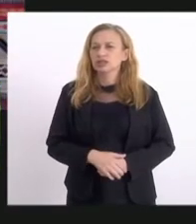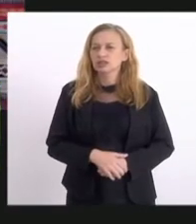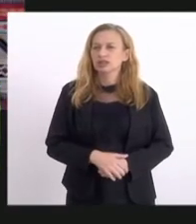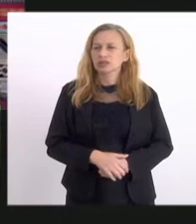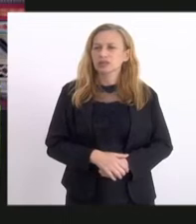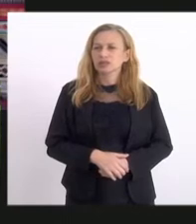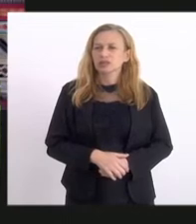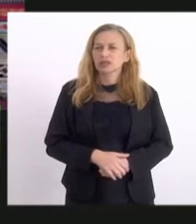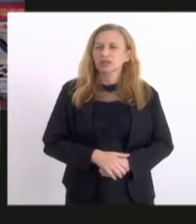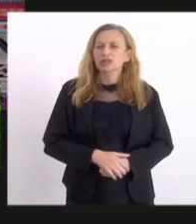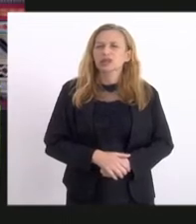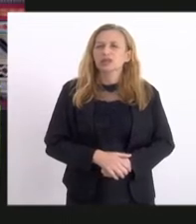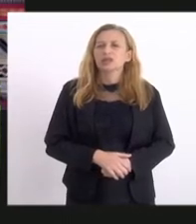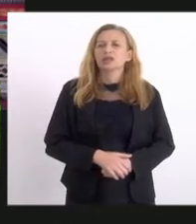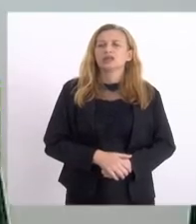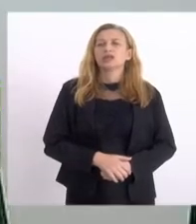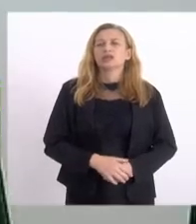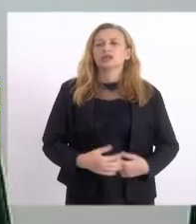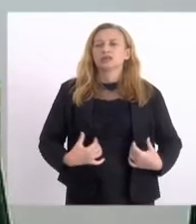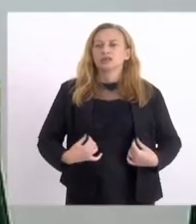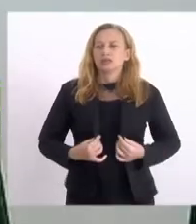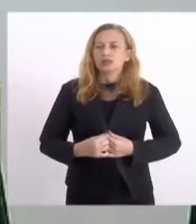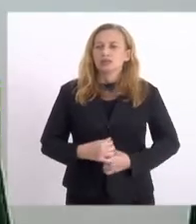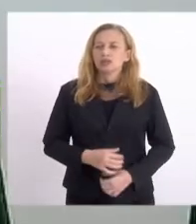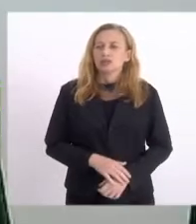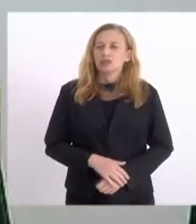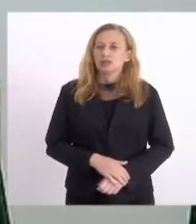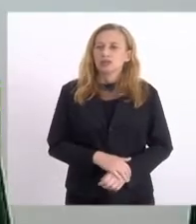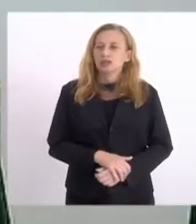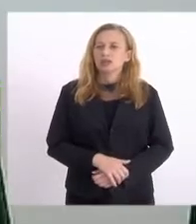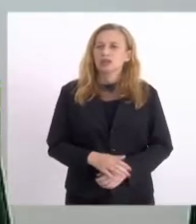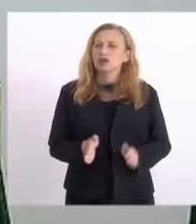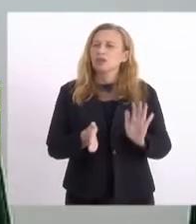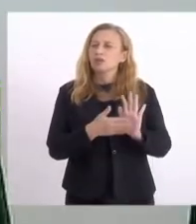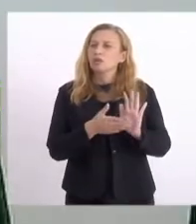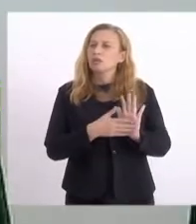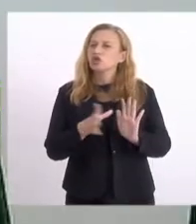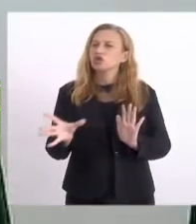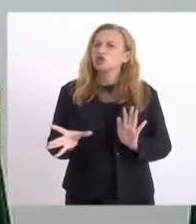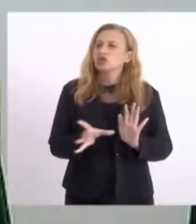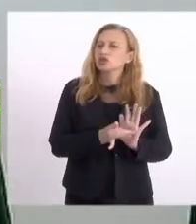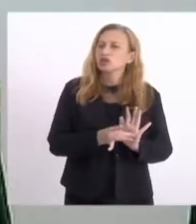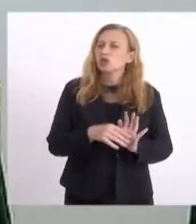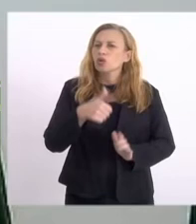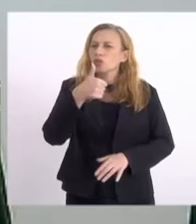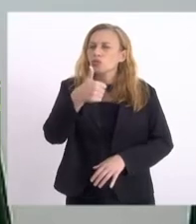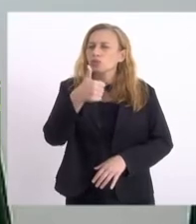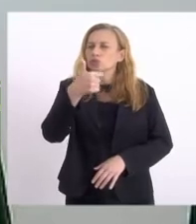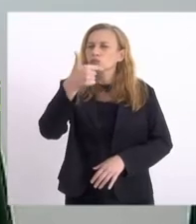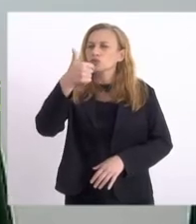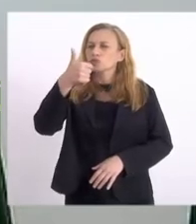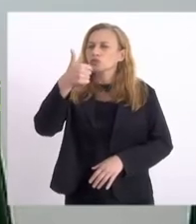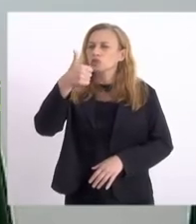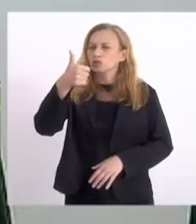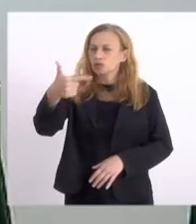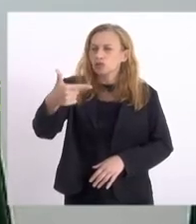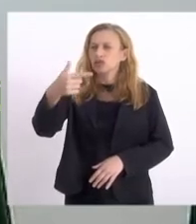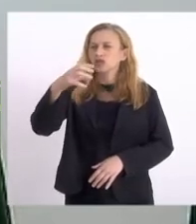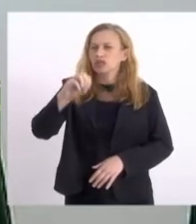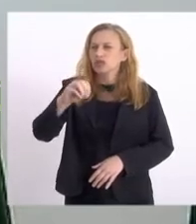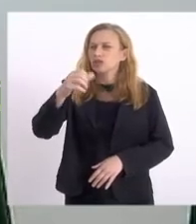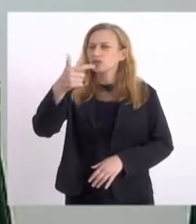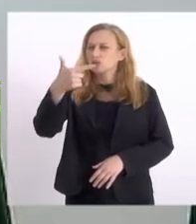30, que é 162619, tem uma proposta de anexação ao 1202 de 19.